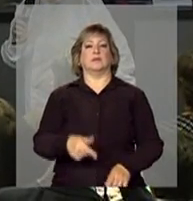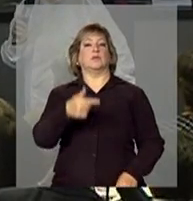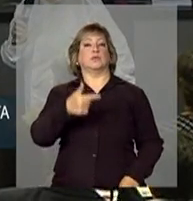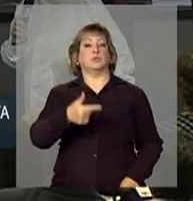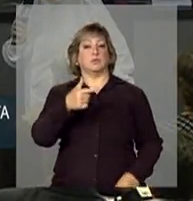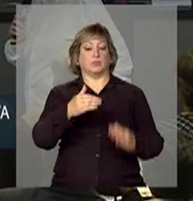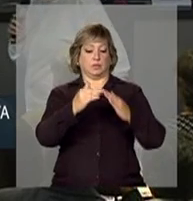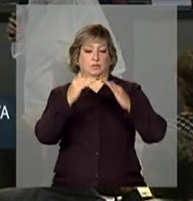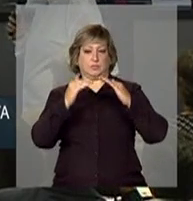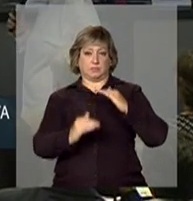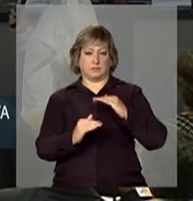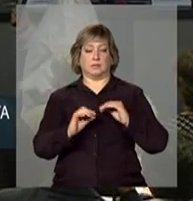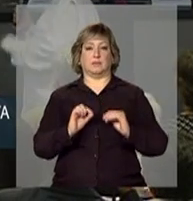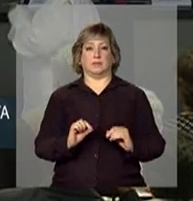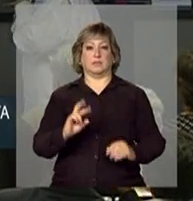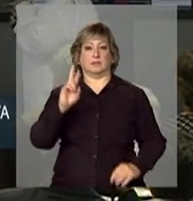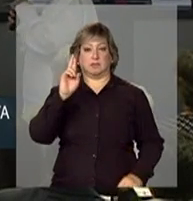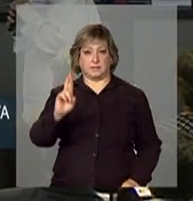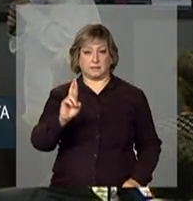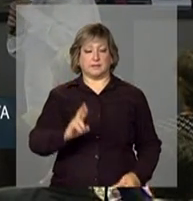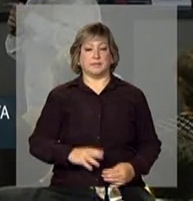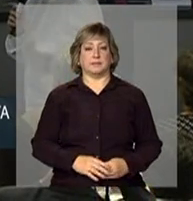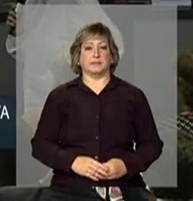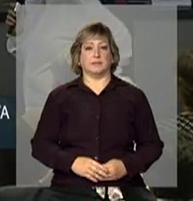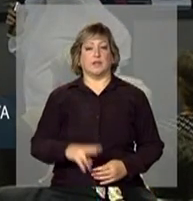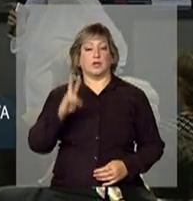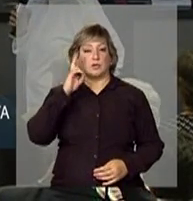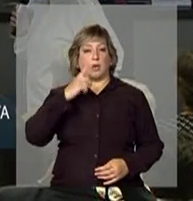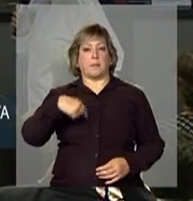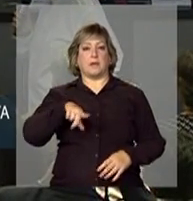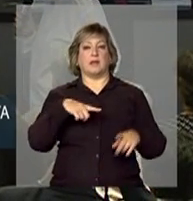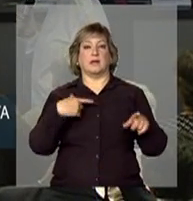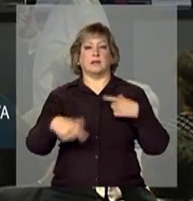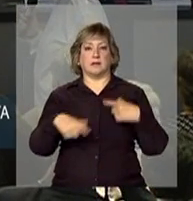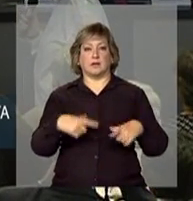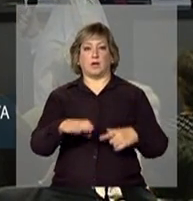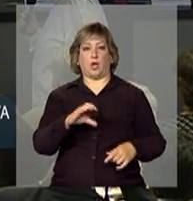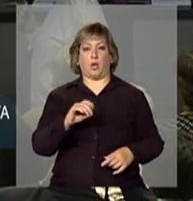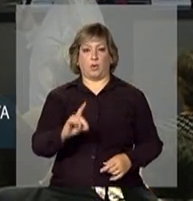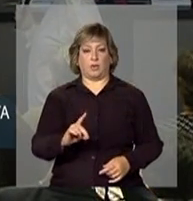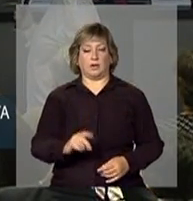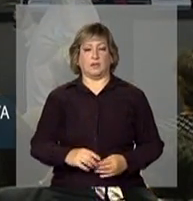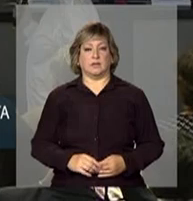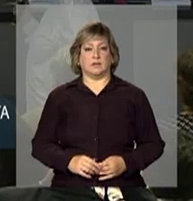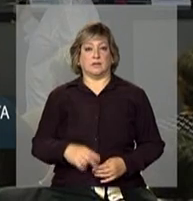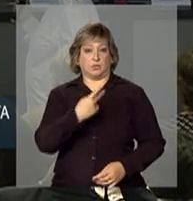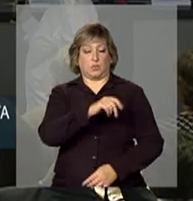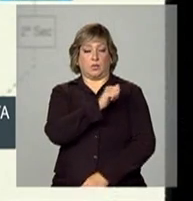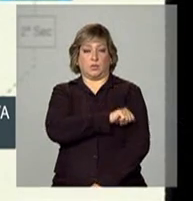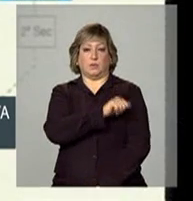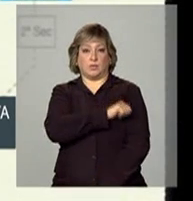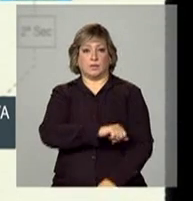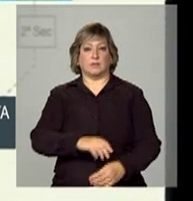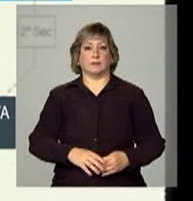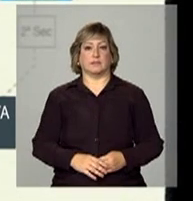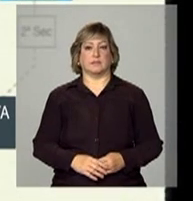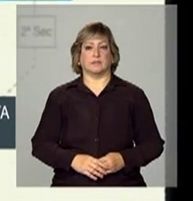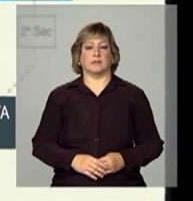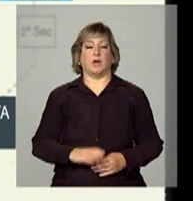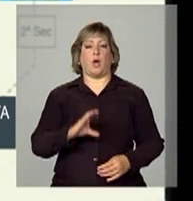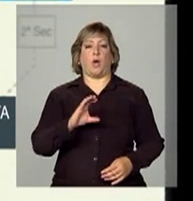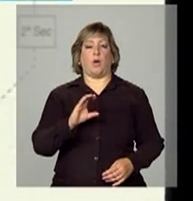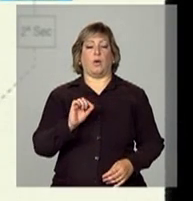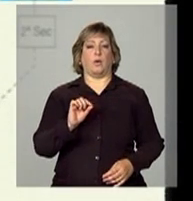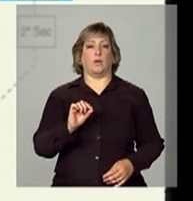Segundo escalão de responsabilidade sobre as atividades do COD no Rio de Janeiro. Comandante